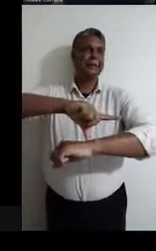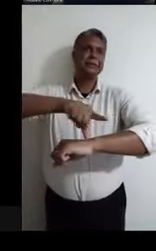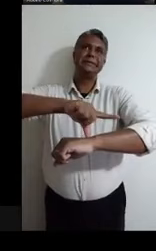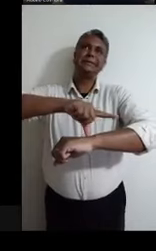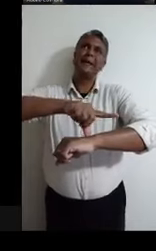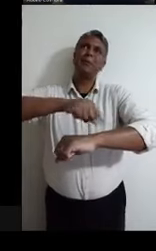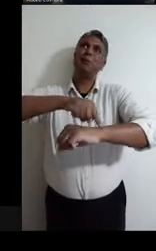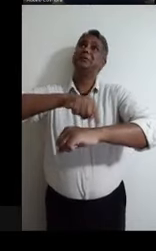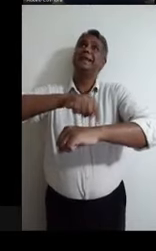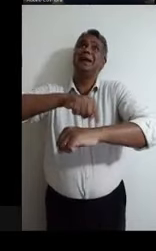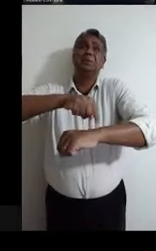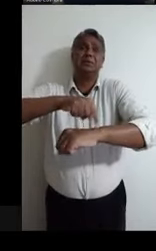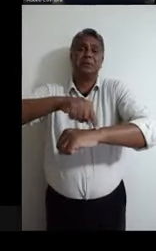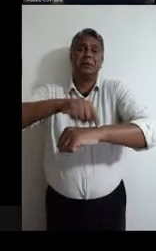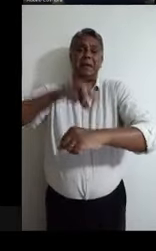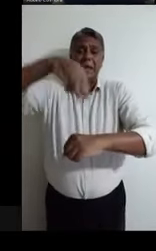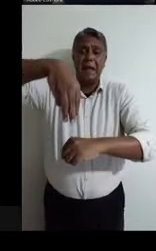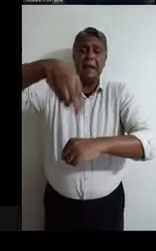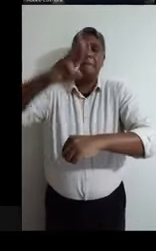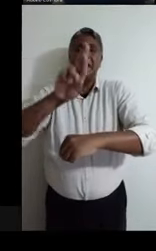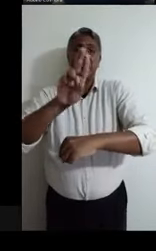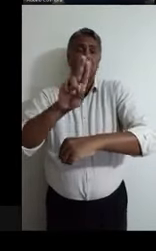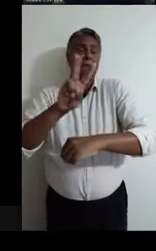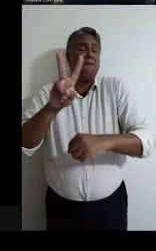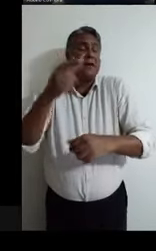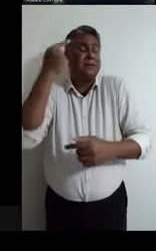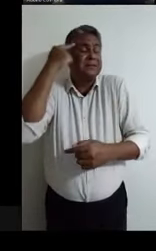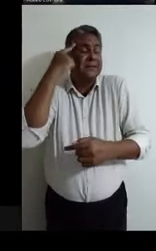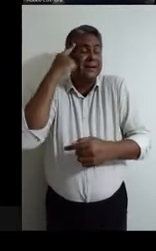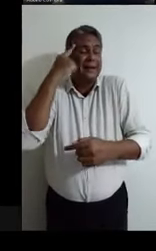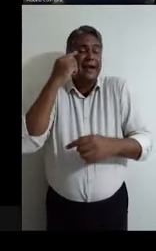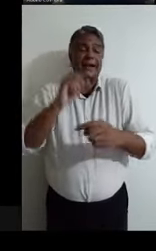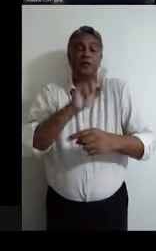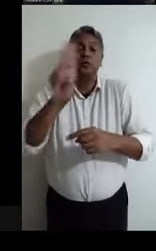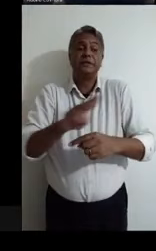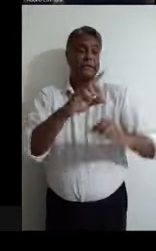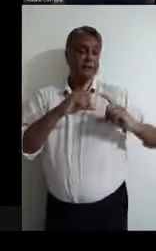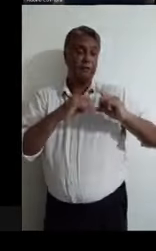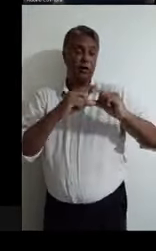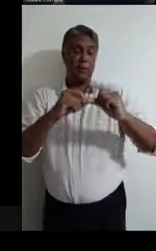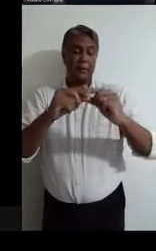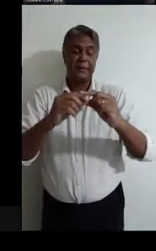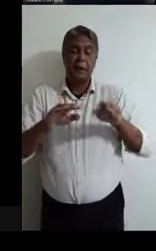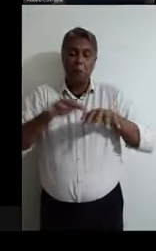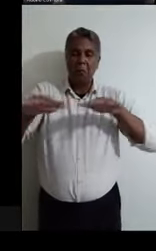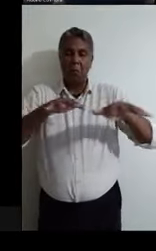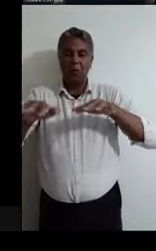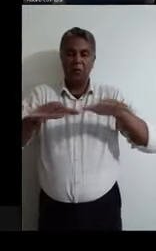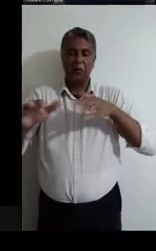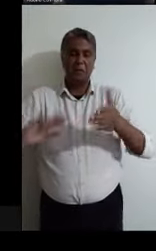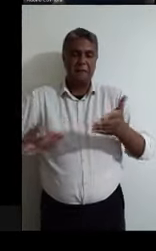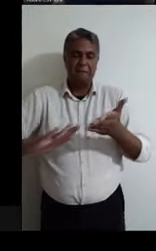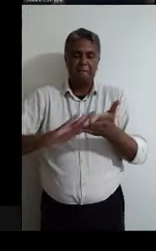em problemas que envolvem MR e UV. Nesse exemplo, nós temos um móvel que viaja com velocidade